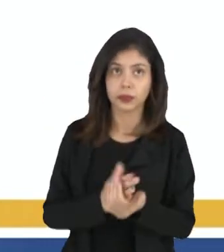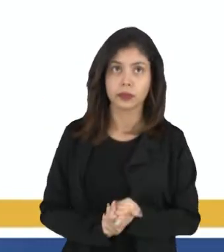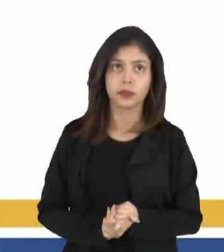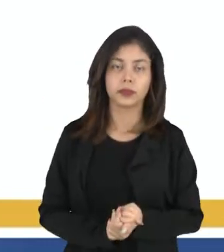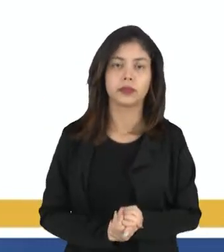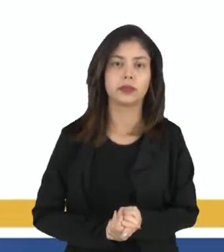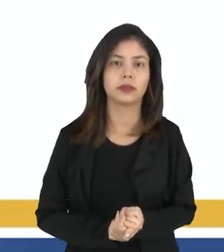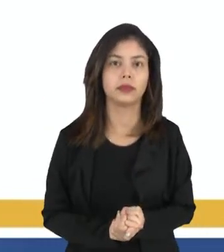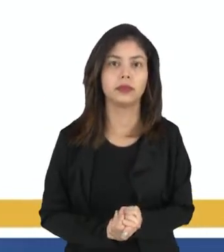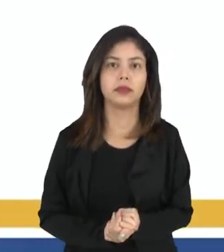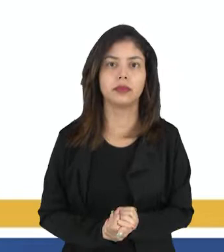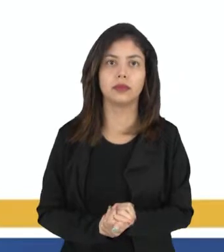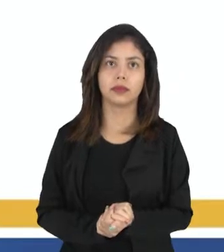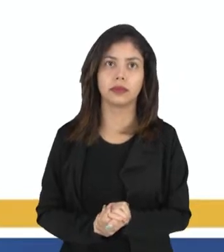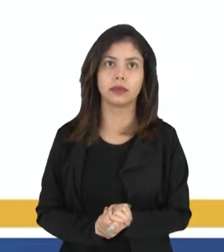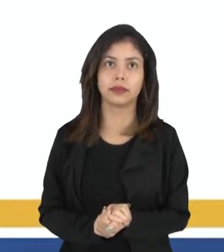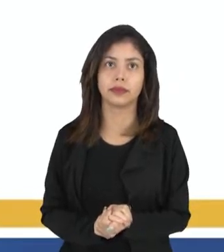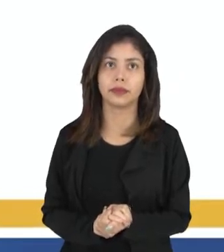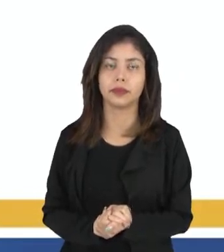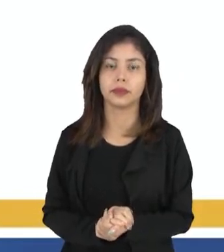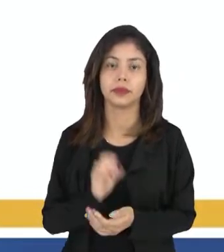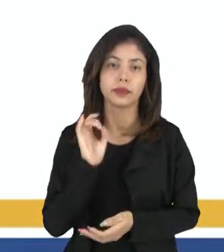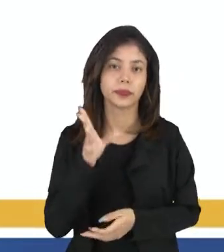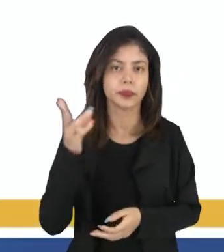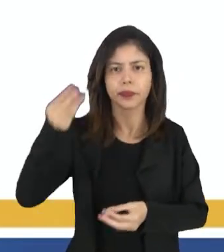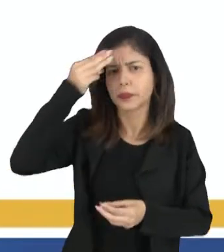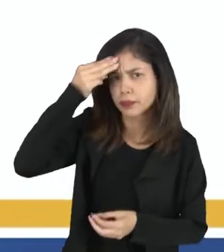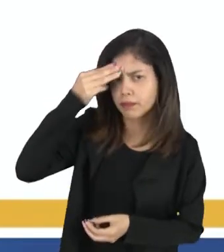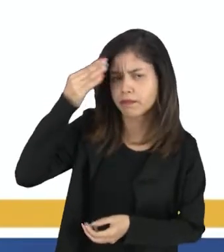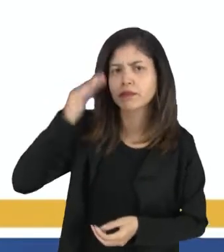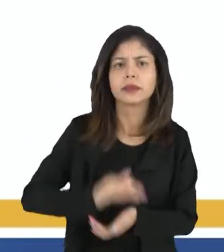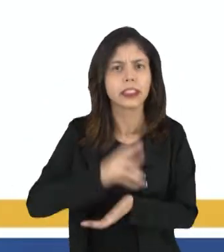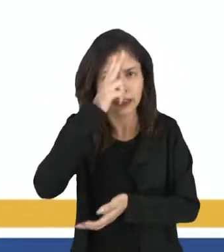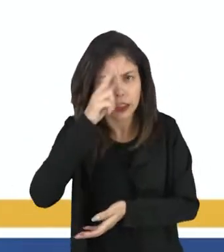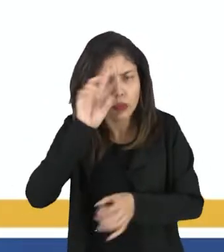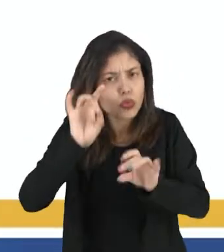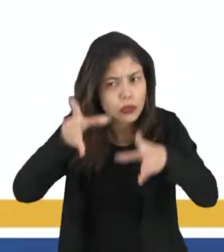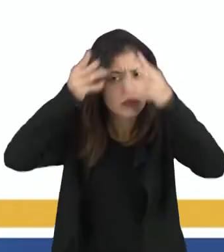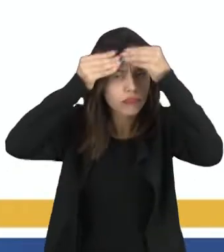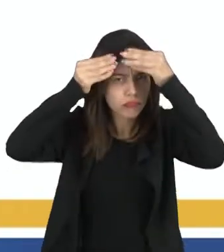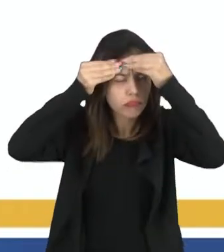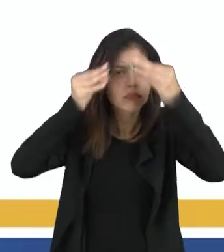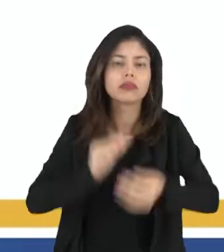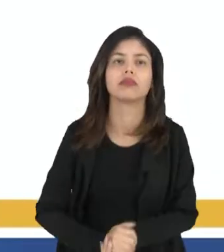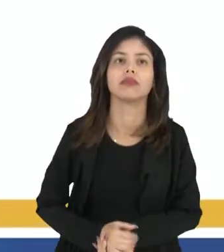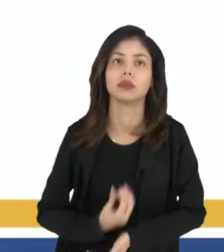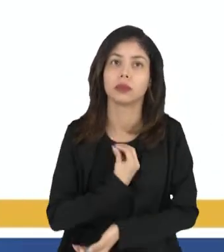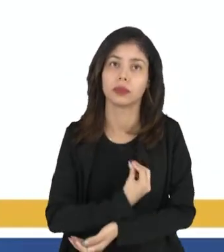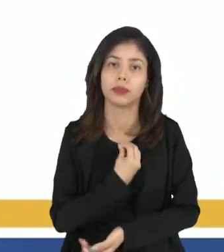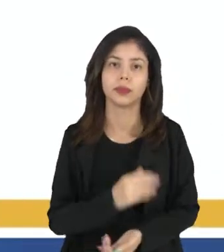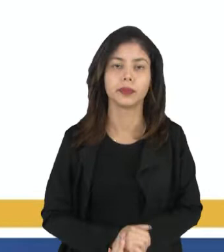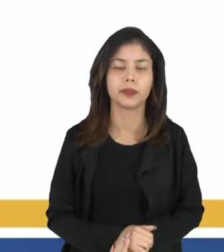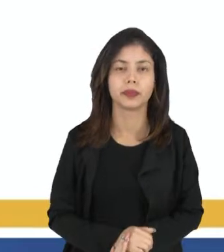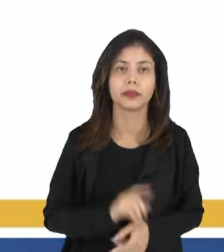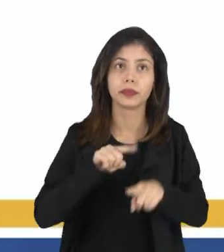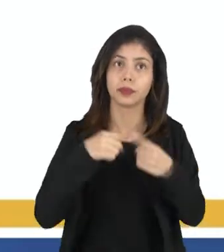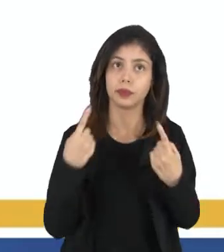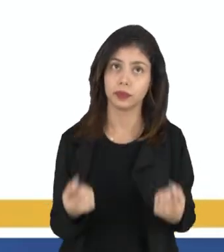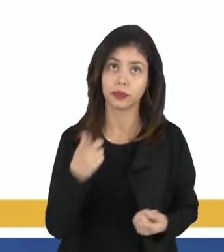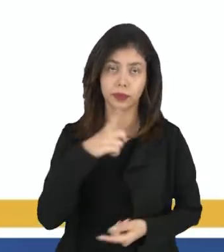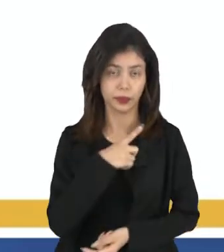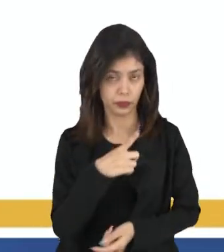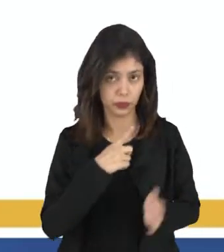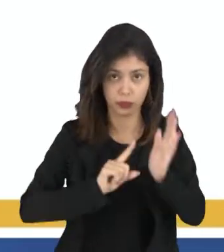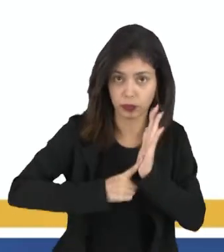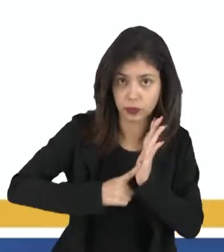Por enquanto, só memorizem isso. É um tempo do presente, mas que